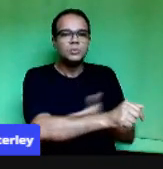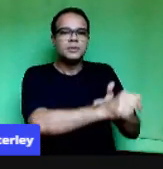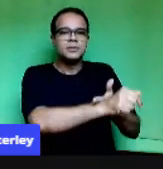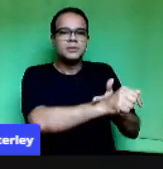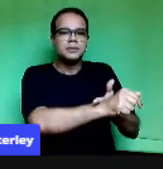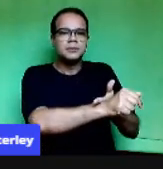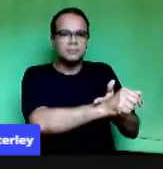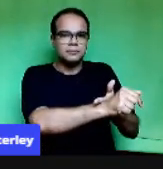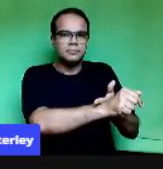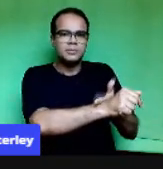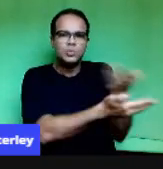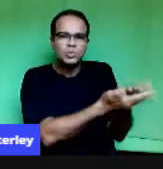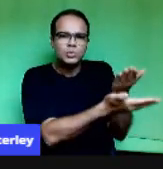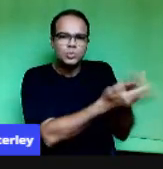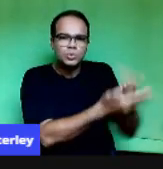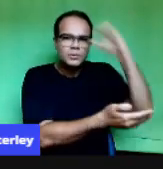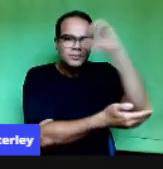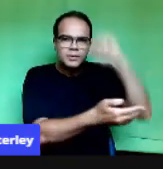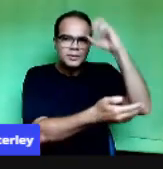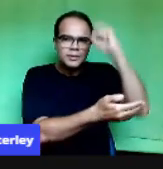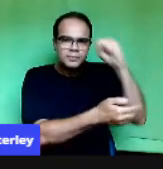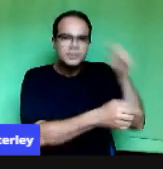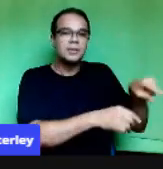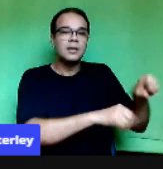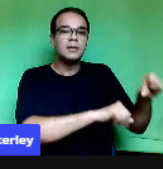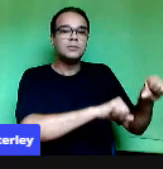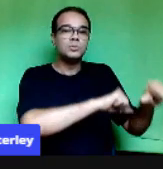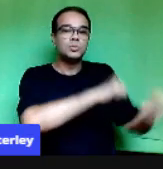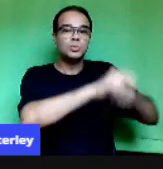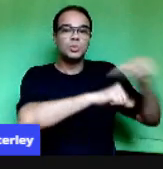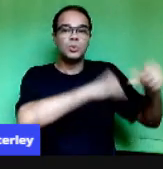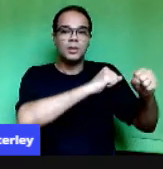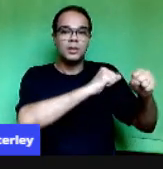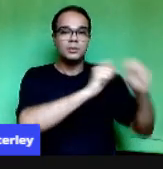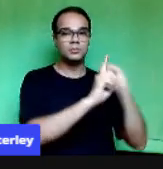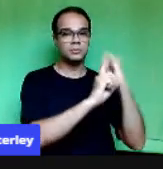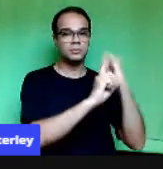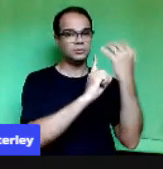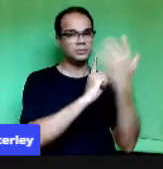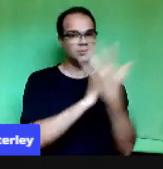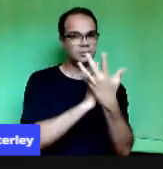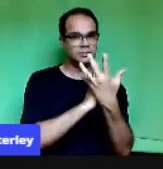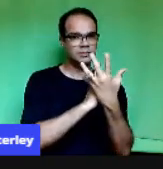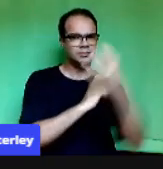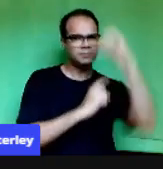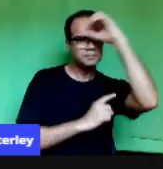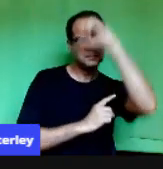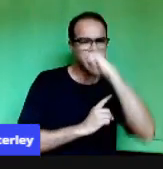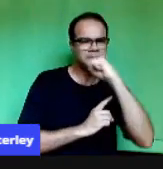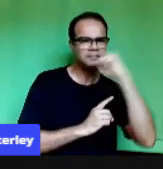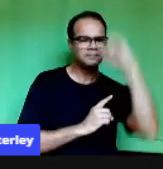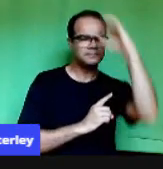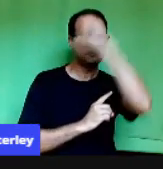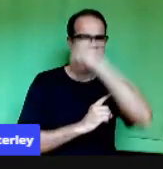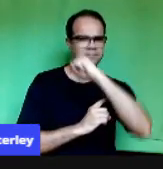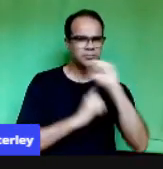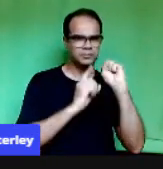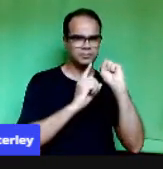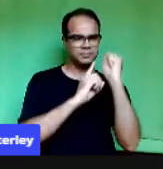mundo natural, social e de si mesmo. Olha a importância da educação. Olha a importância de nós termos ali um